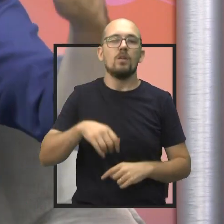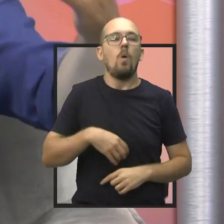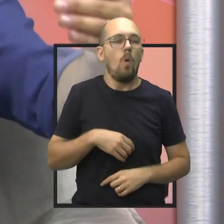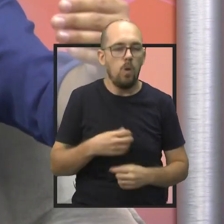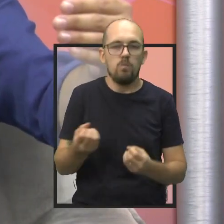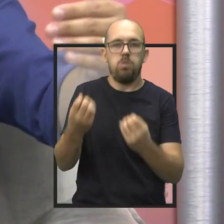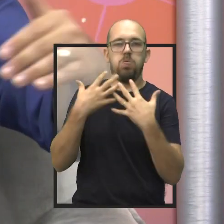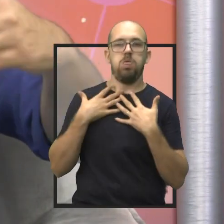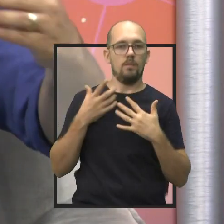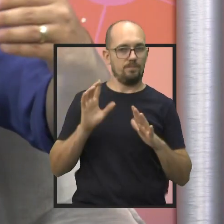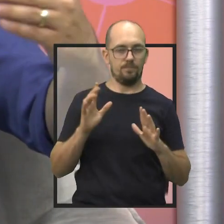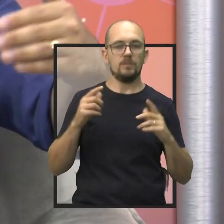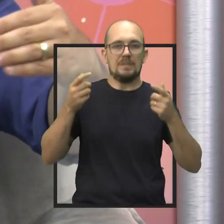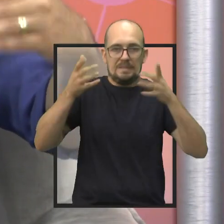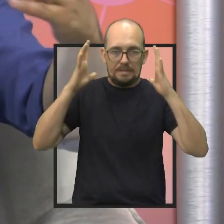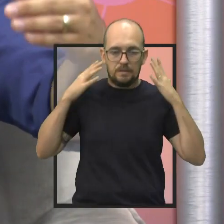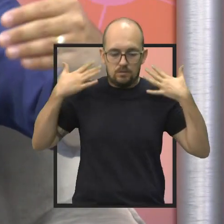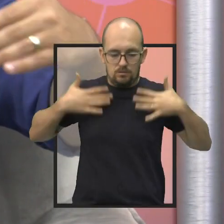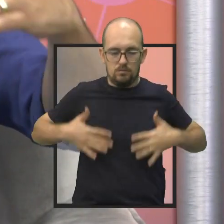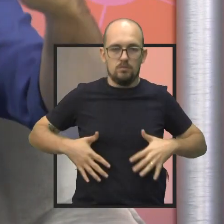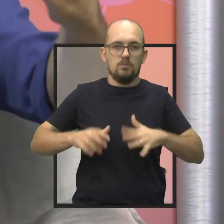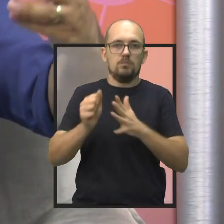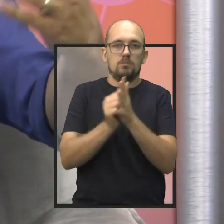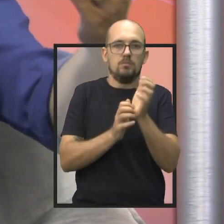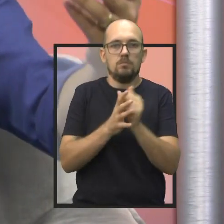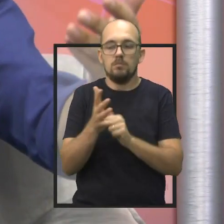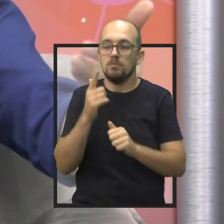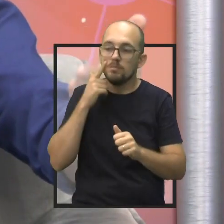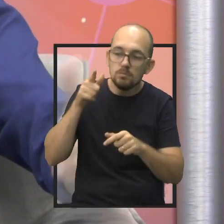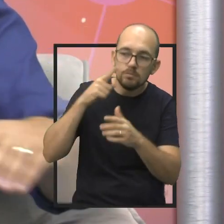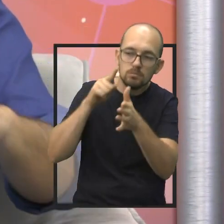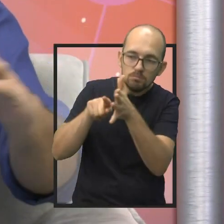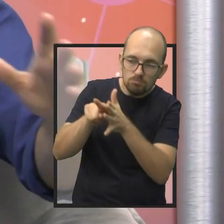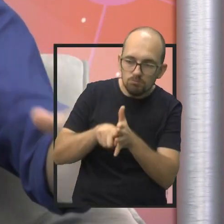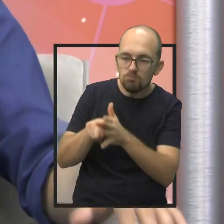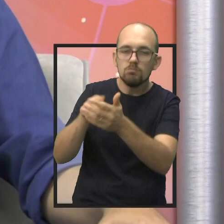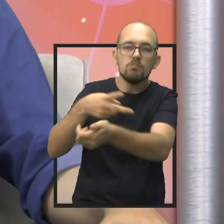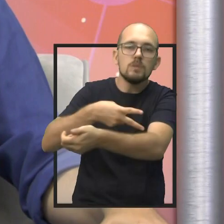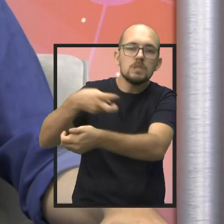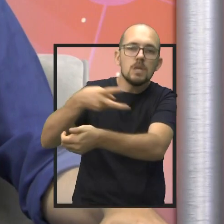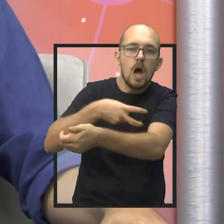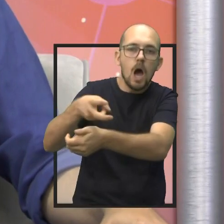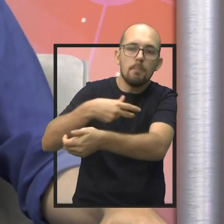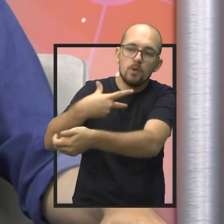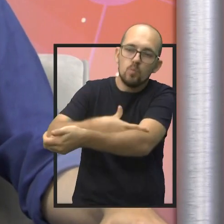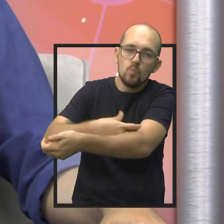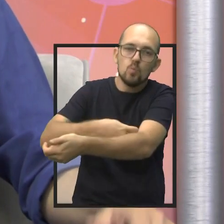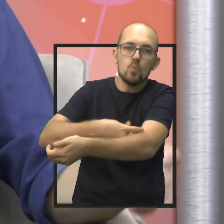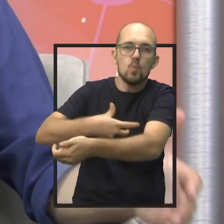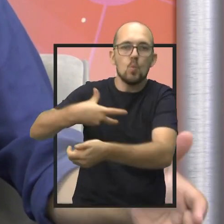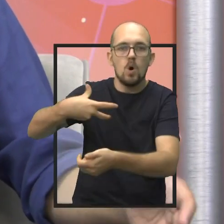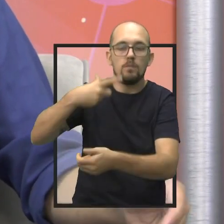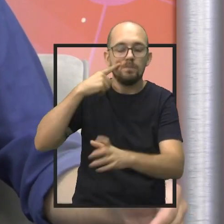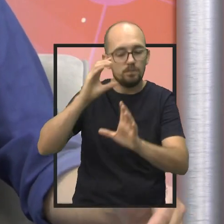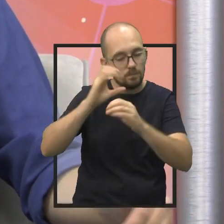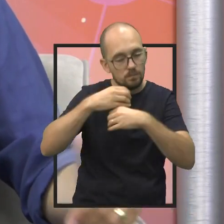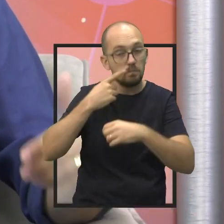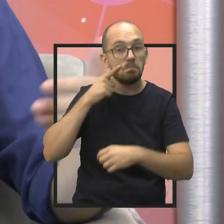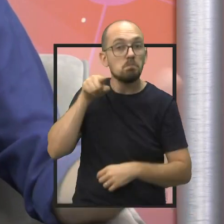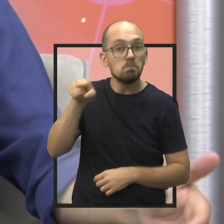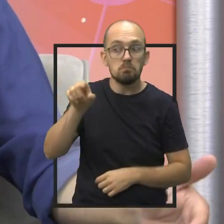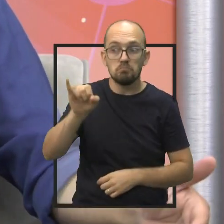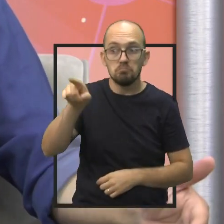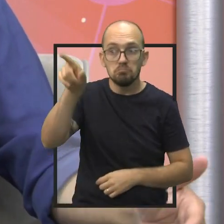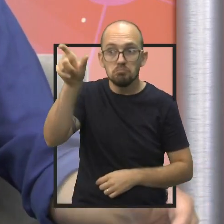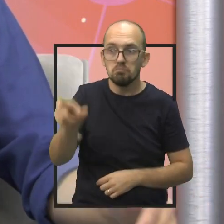prioridade, é avaliado, examinado, feito alguns exames, né, os exames de rotina. Se esse paciente